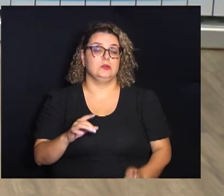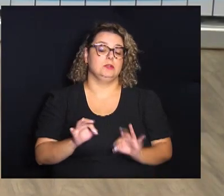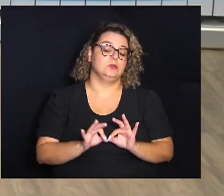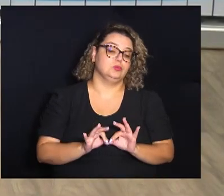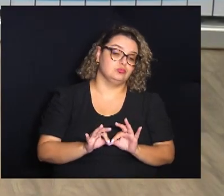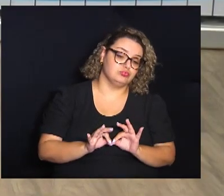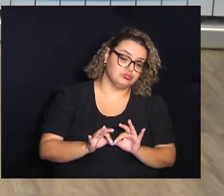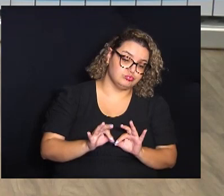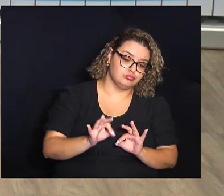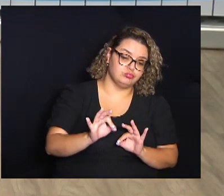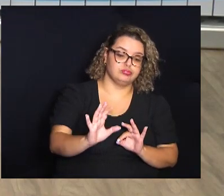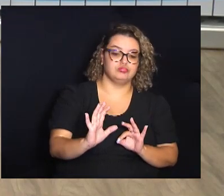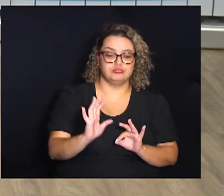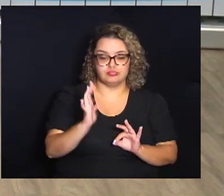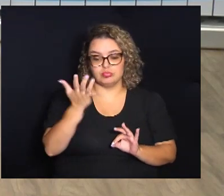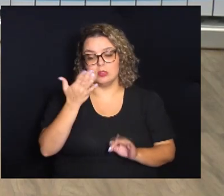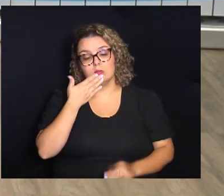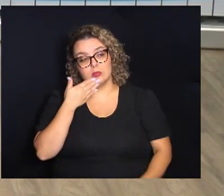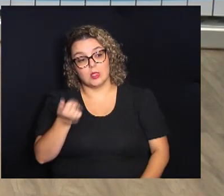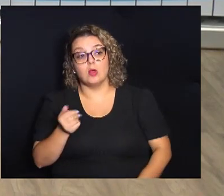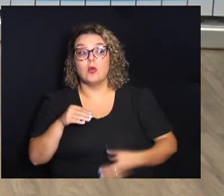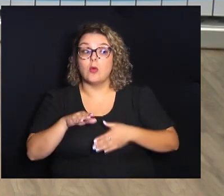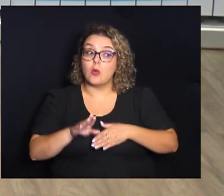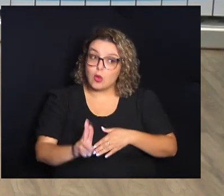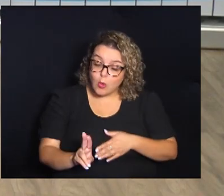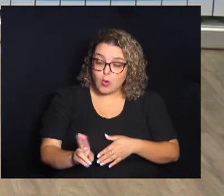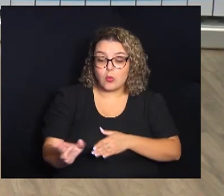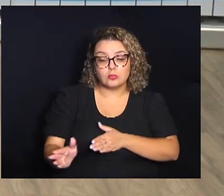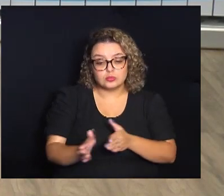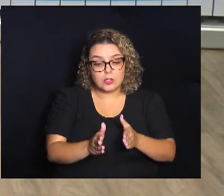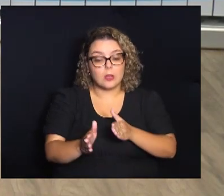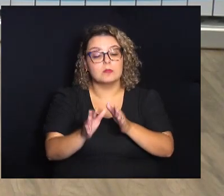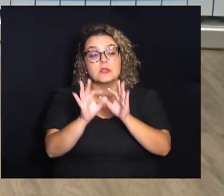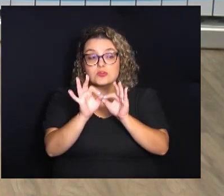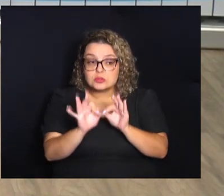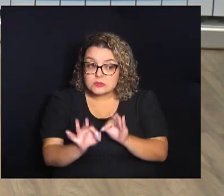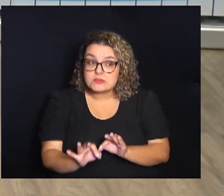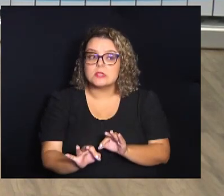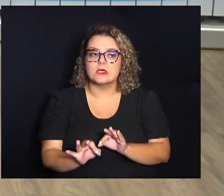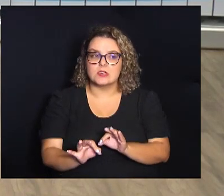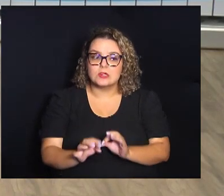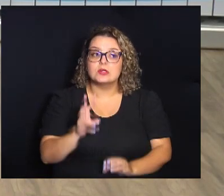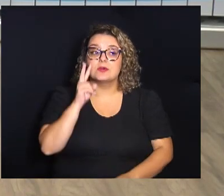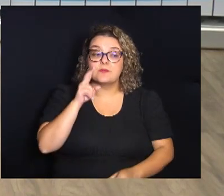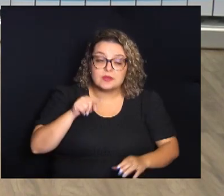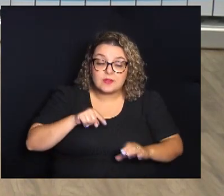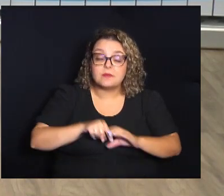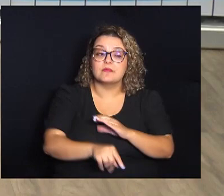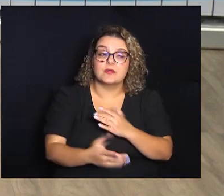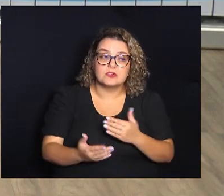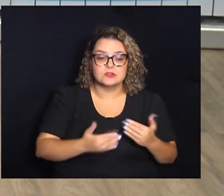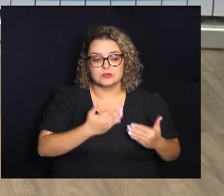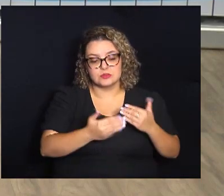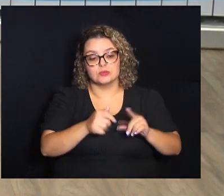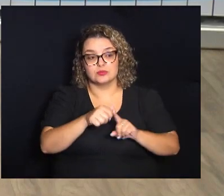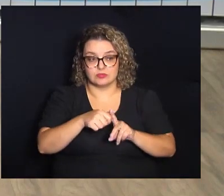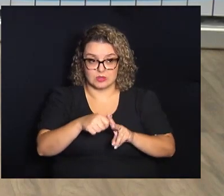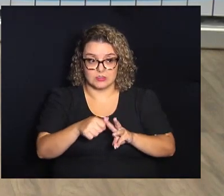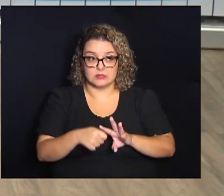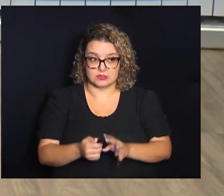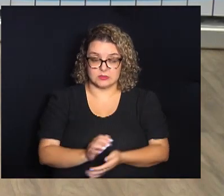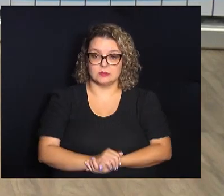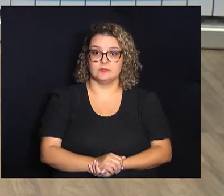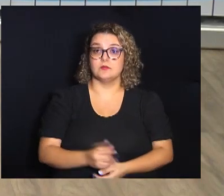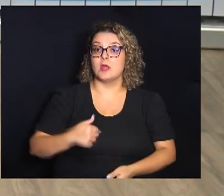pela frente ou estamos no caminho certo e a gente deve ver avanços nos próximos meses?